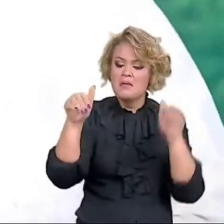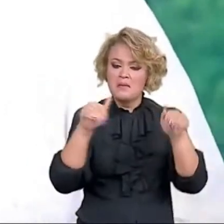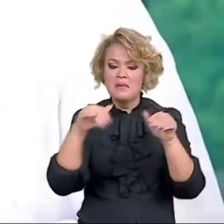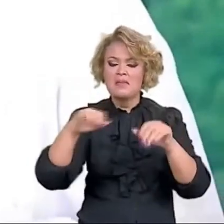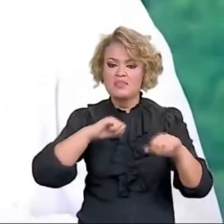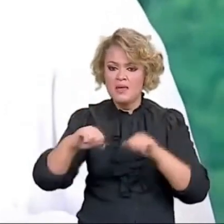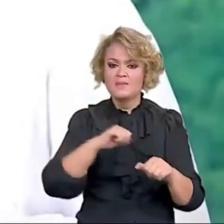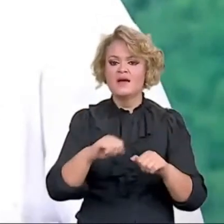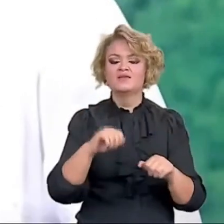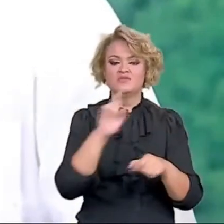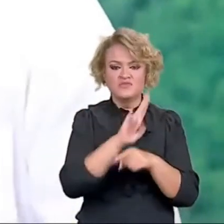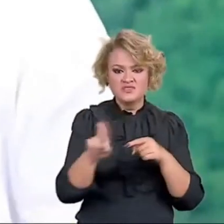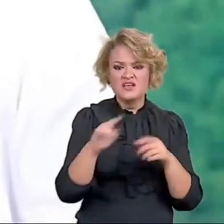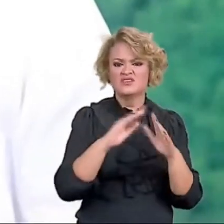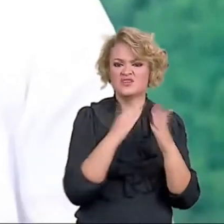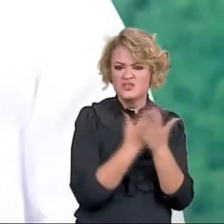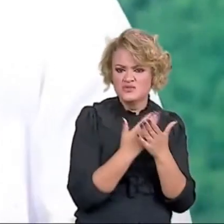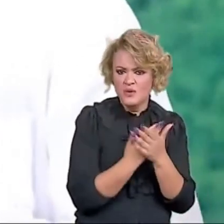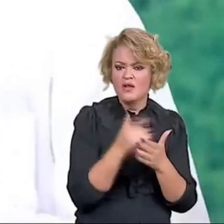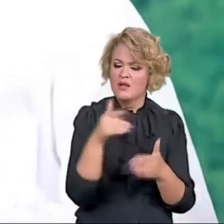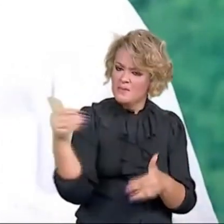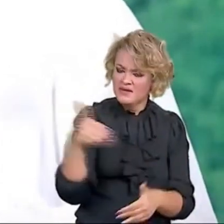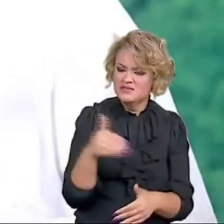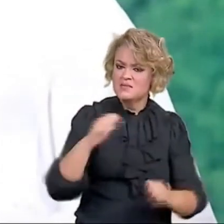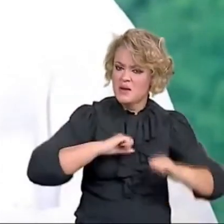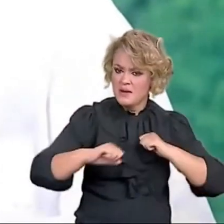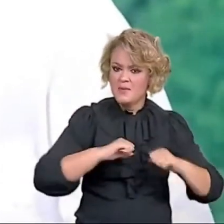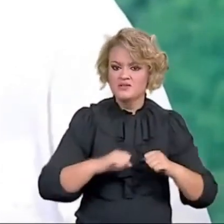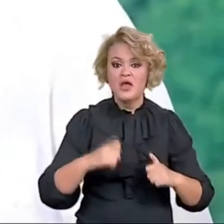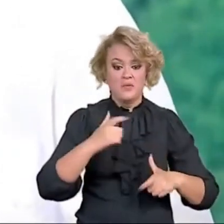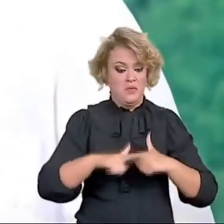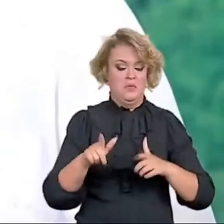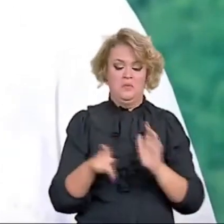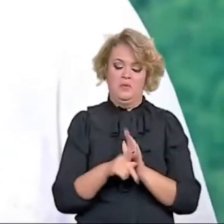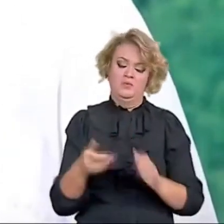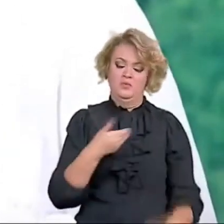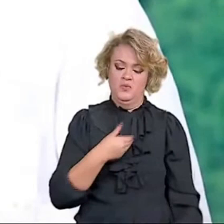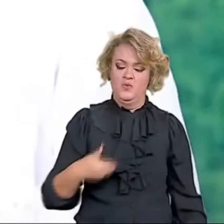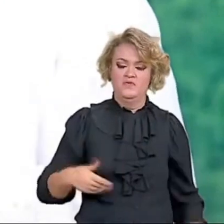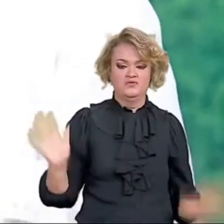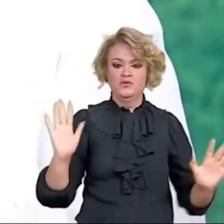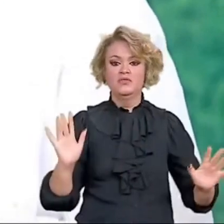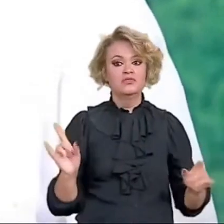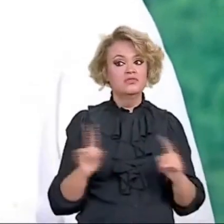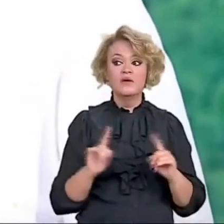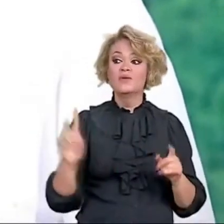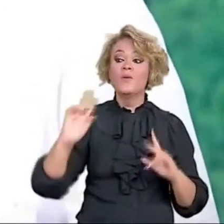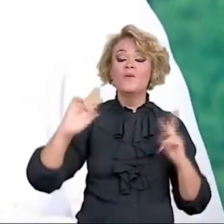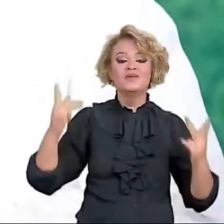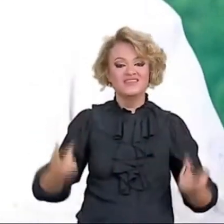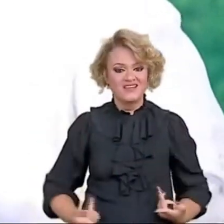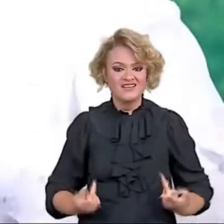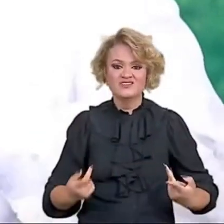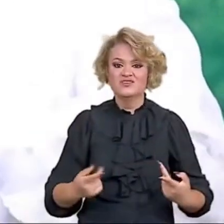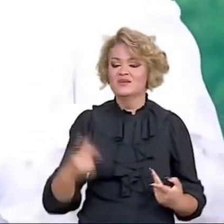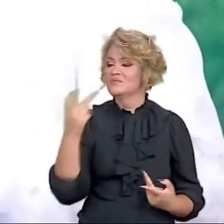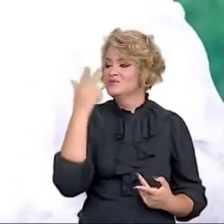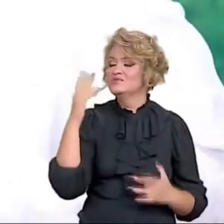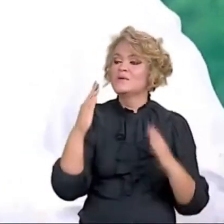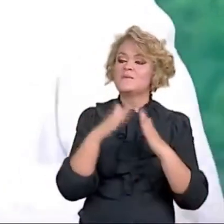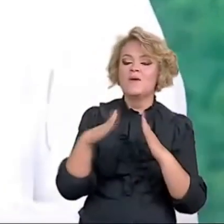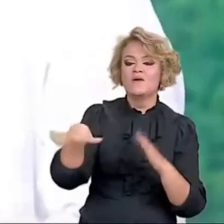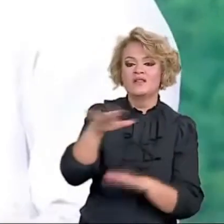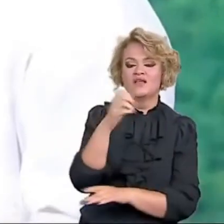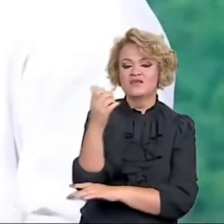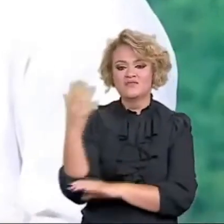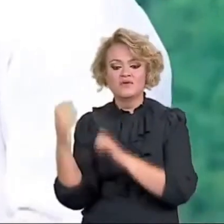escola, na sua cidade. Não é um problema só do governo, é um problema da humanidade. daqueles que vivem na floresta e